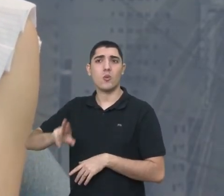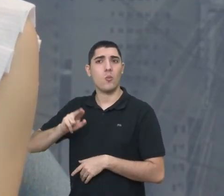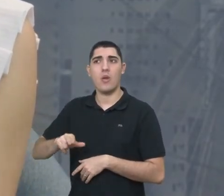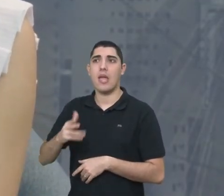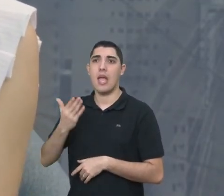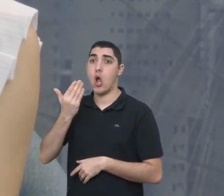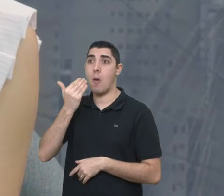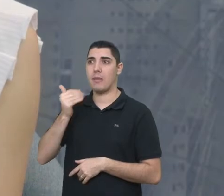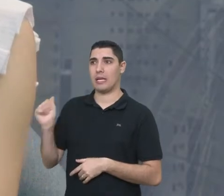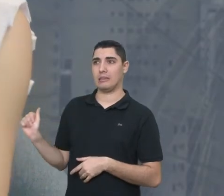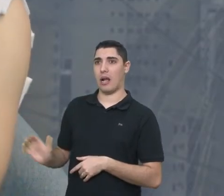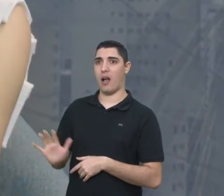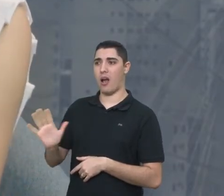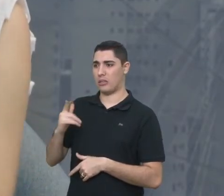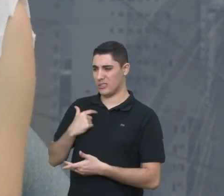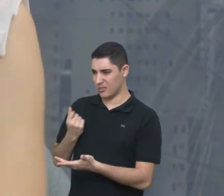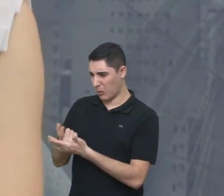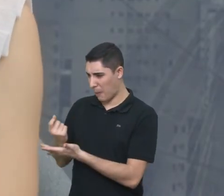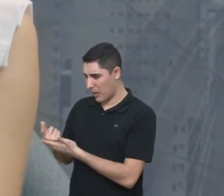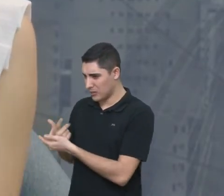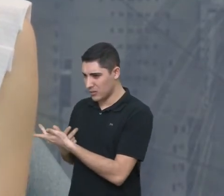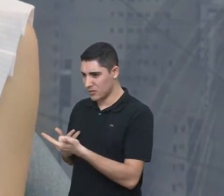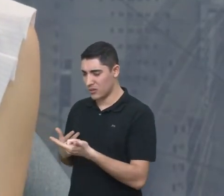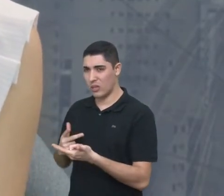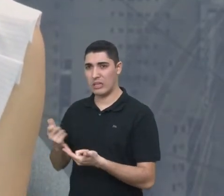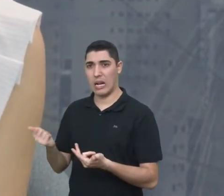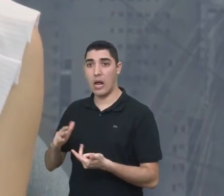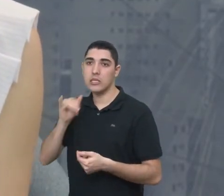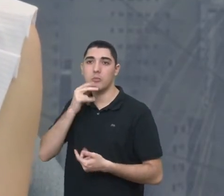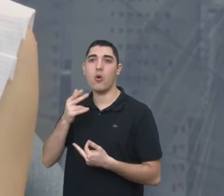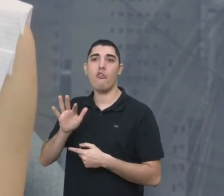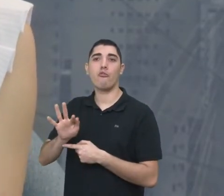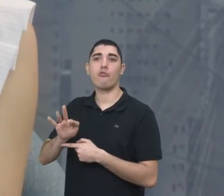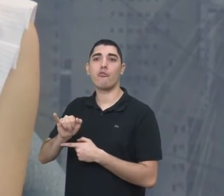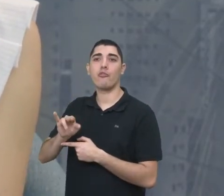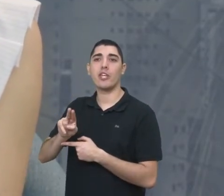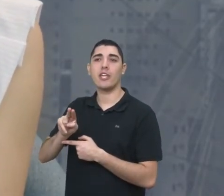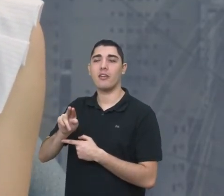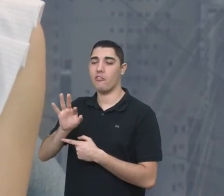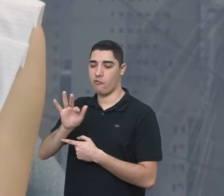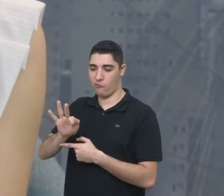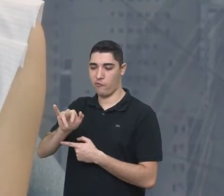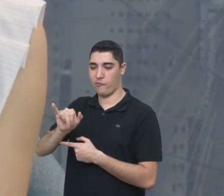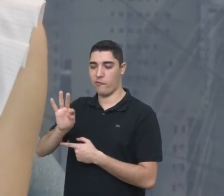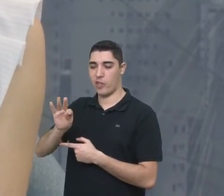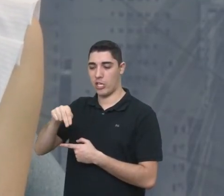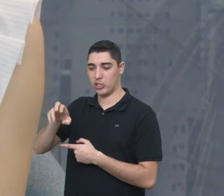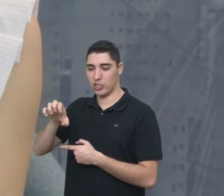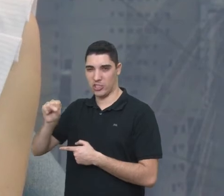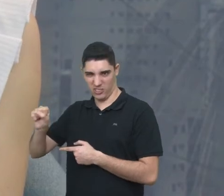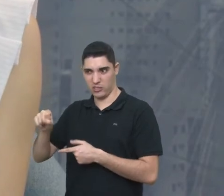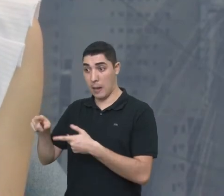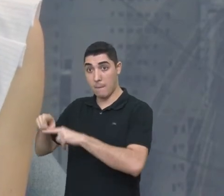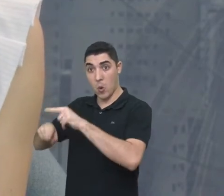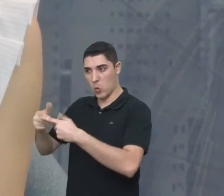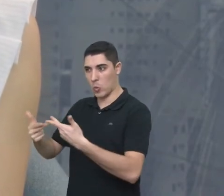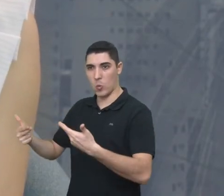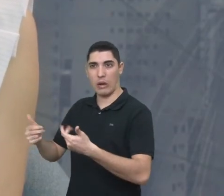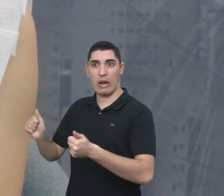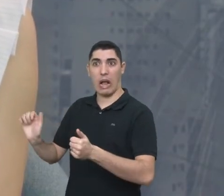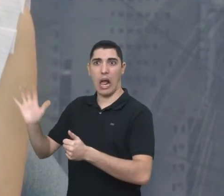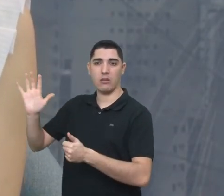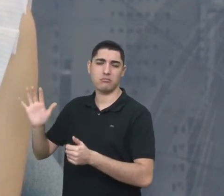aquela alimentação tão cara, né, como os produtos mais fitness e tal. Então eu penso muito em promover essa